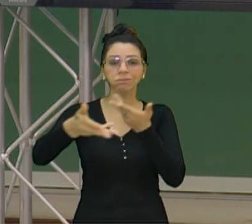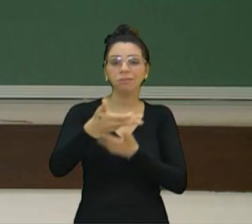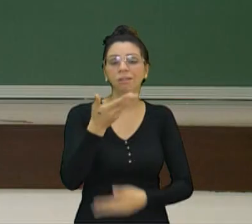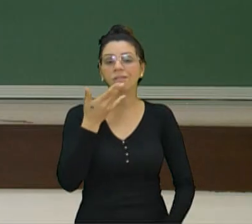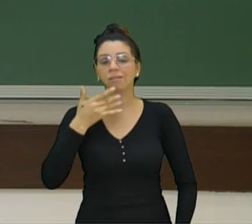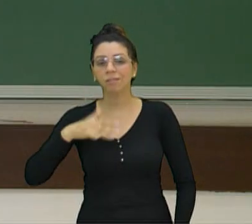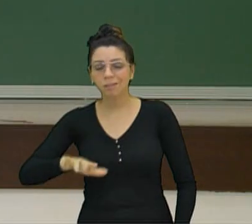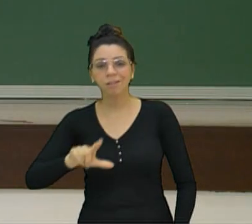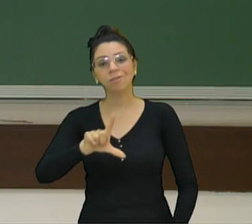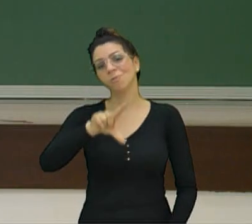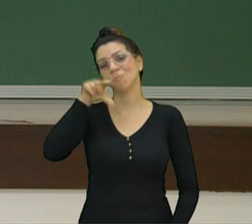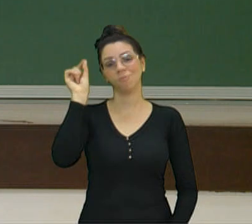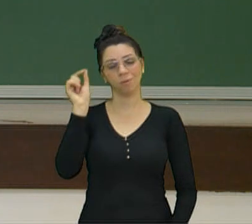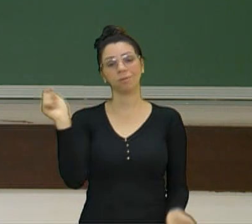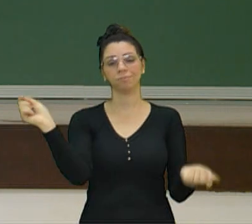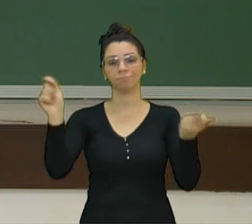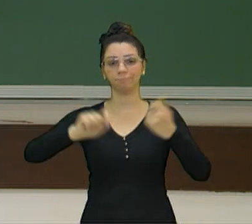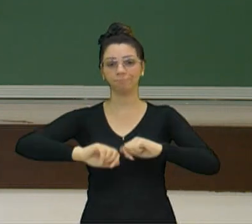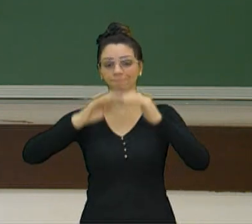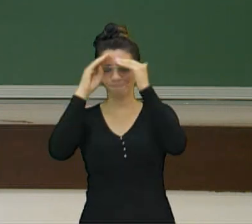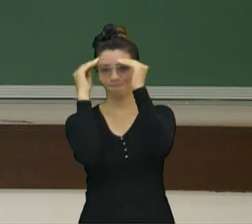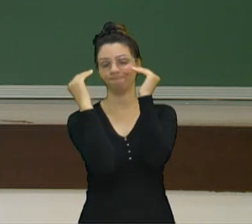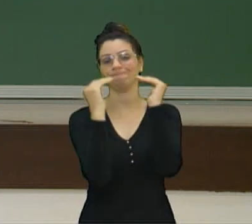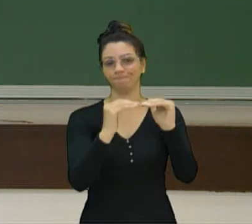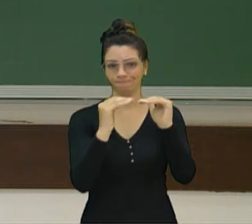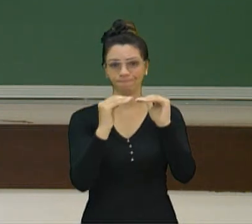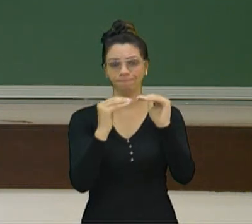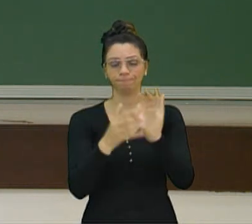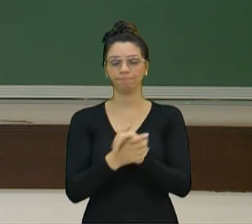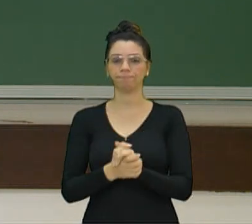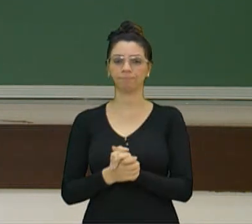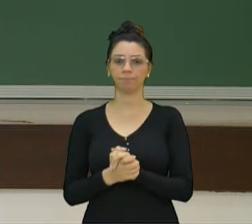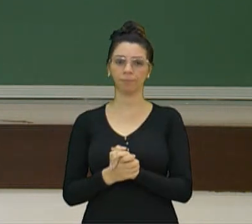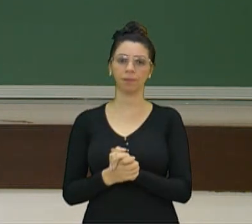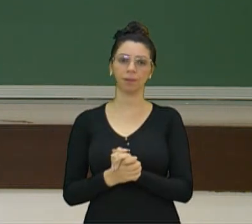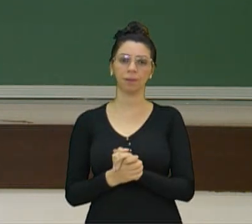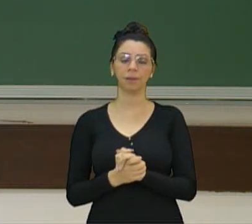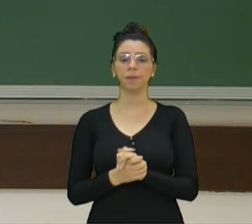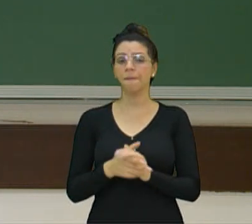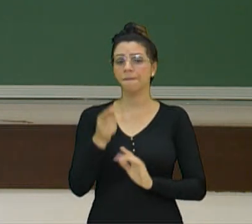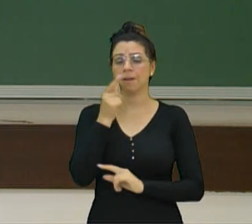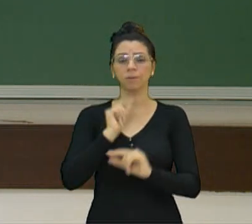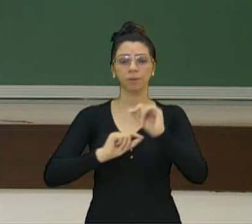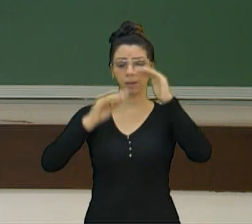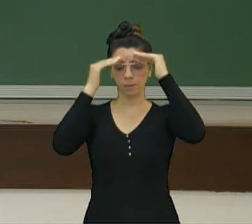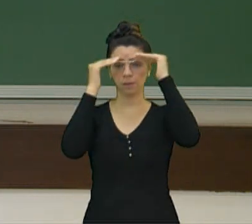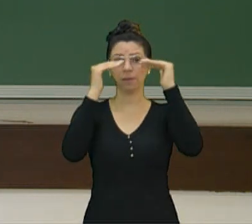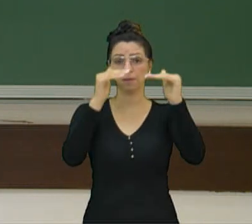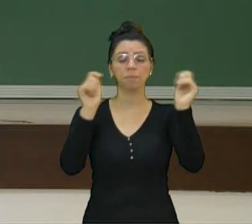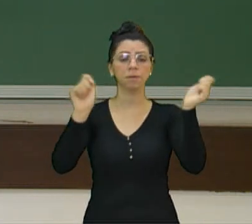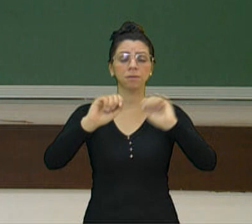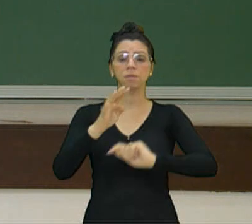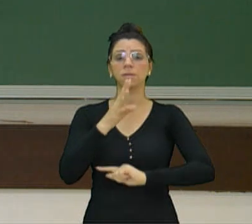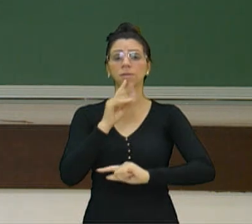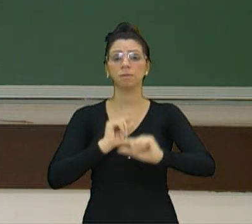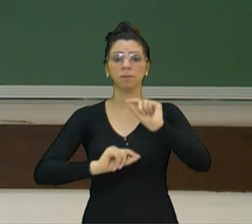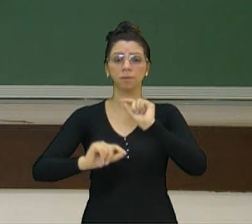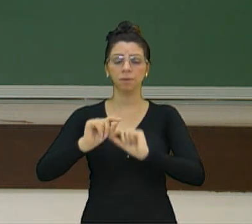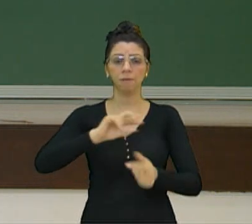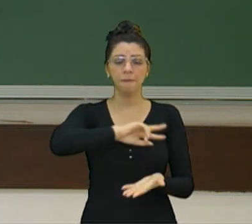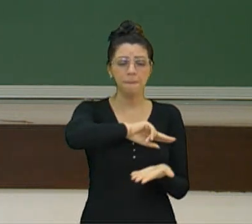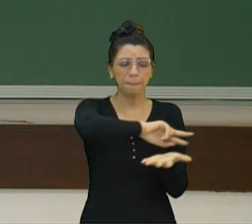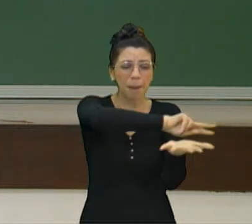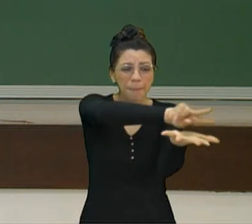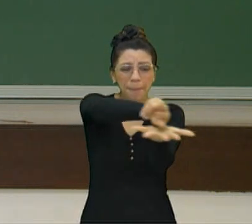suas escolhas e precisa muito ser respeitada. Quando a gente fala desse respeito, também precisamos reconhecer a